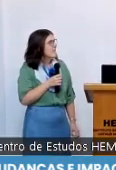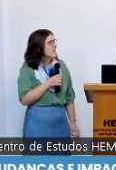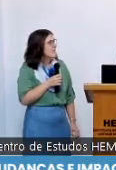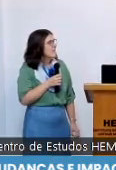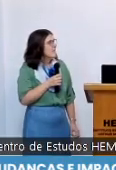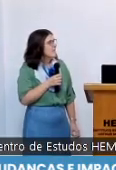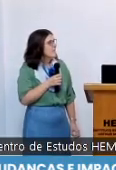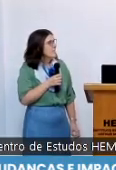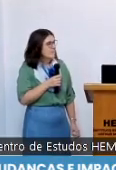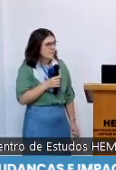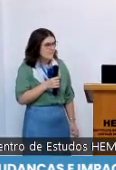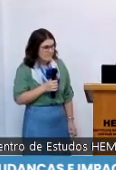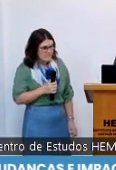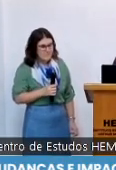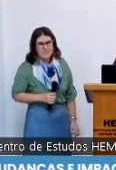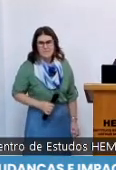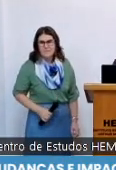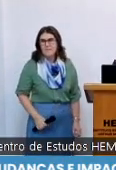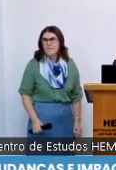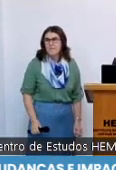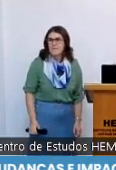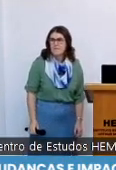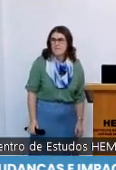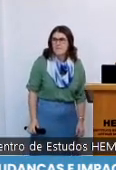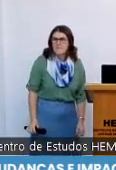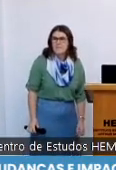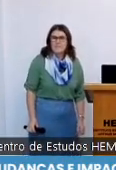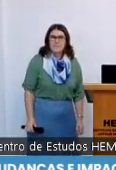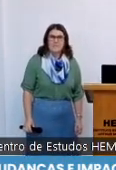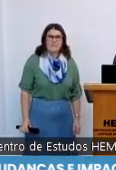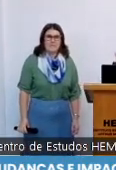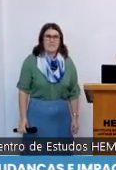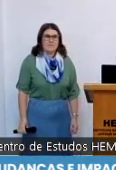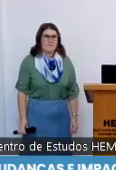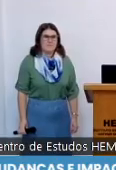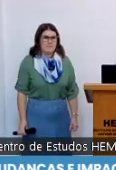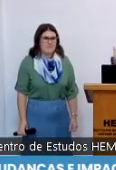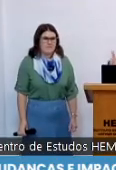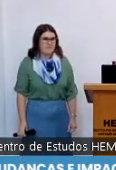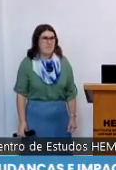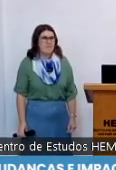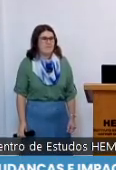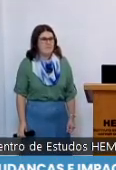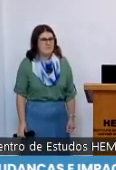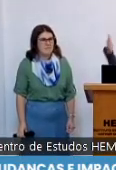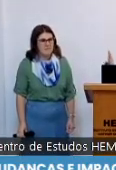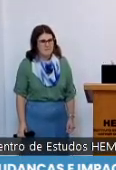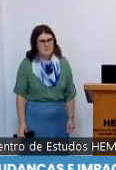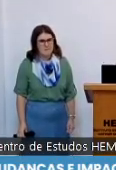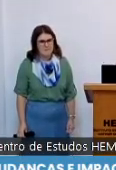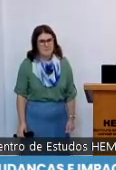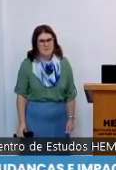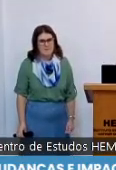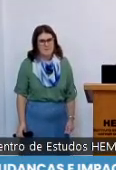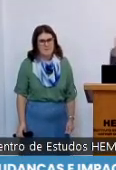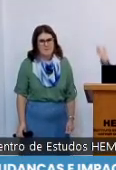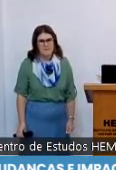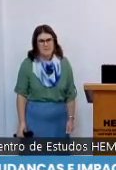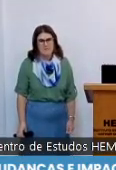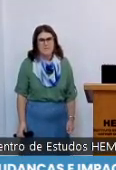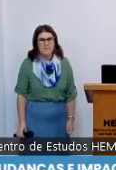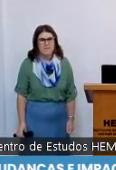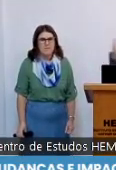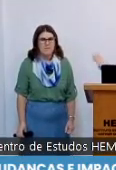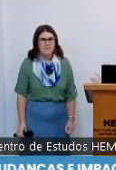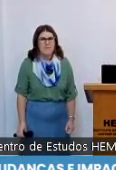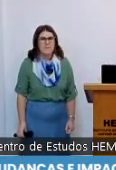emendas, ele passou, e isso foi, às vezes, fruto do nosso trabalho de pessoas,